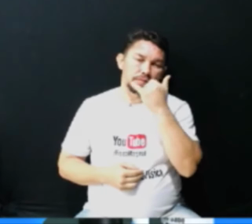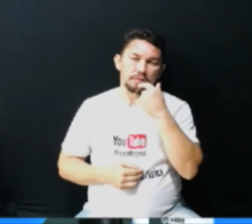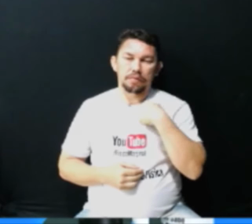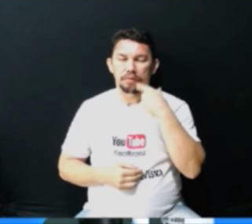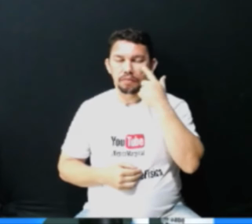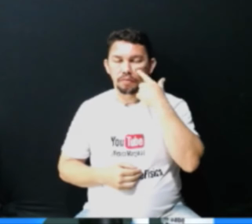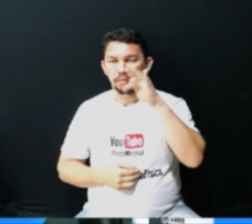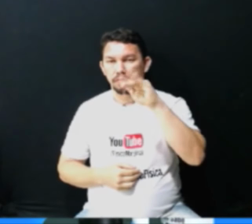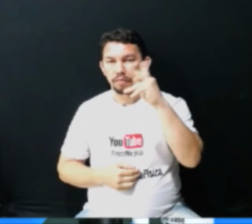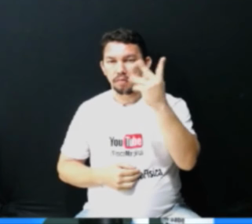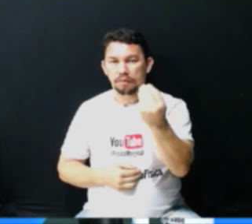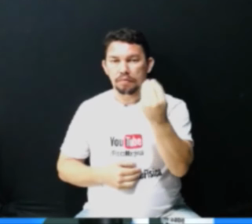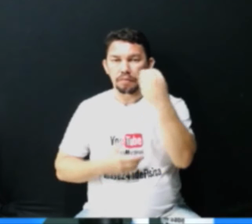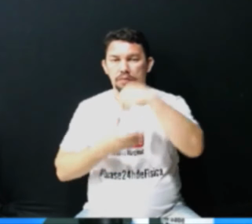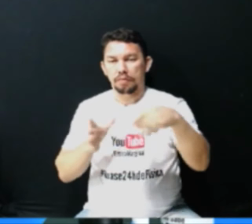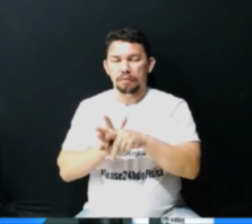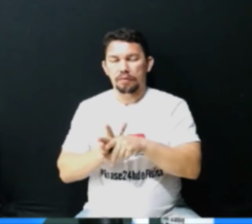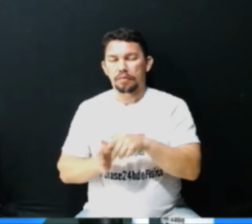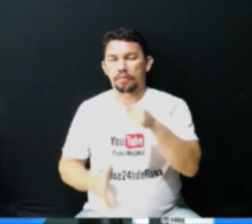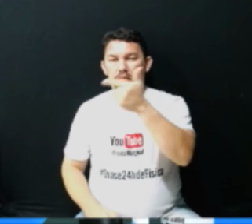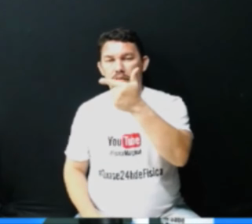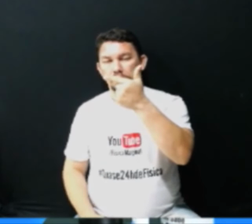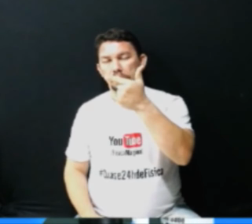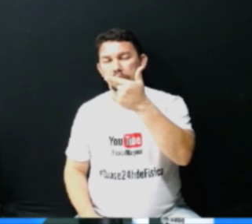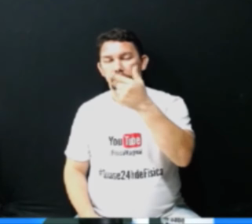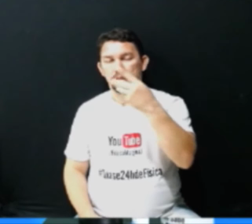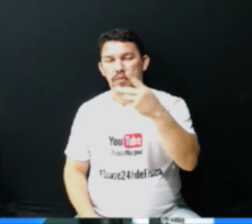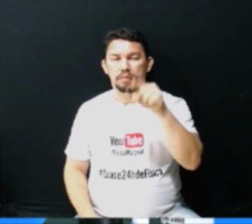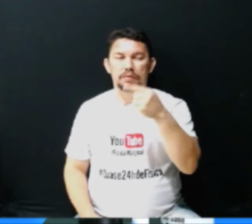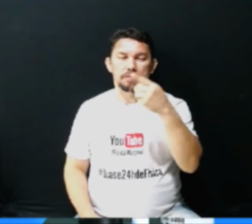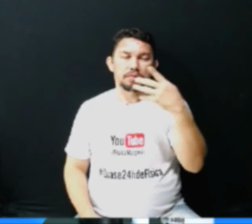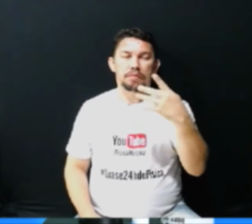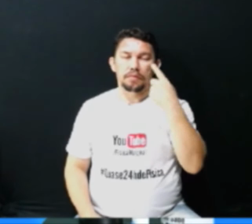aqui. 23,984 aqui também. Vamos medir aqui em cima.